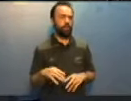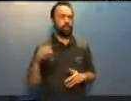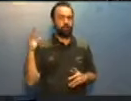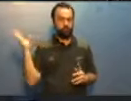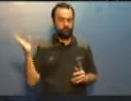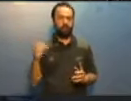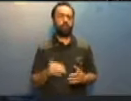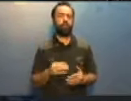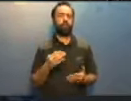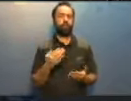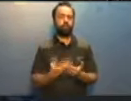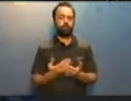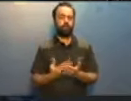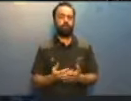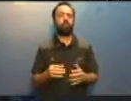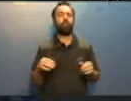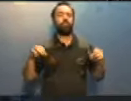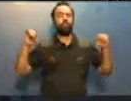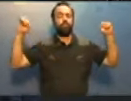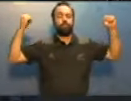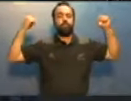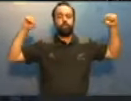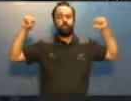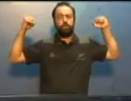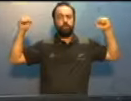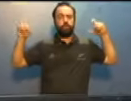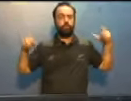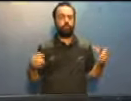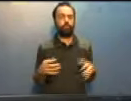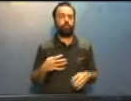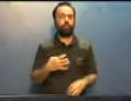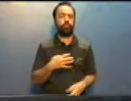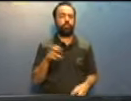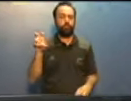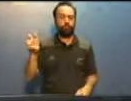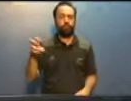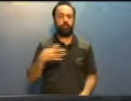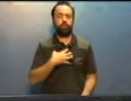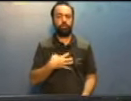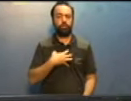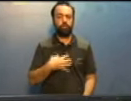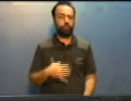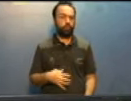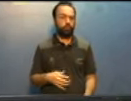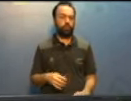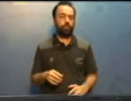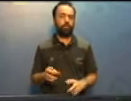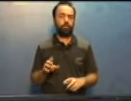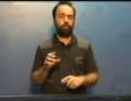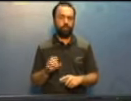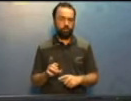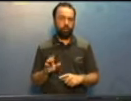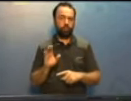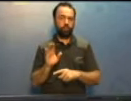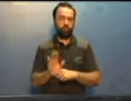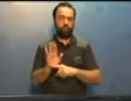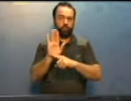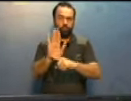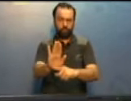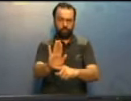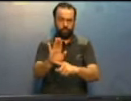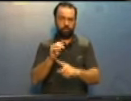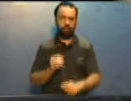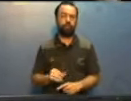Na aula de educação física, então, não é diferente. Os sentidos, todos esses sentidos do corpo humano, eles fazem parte de todos